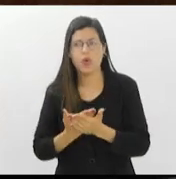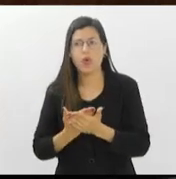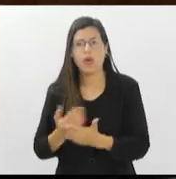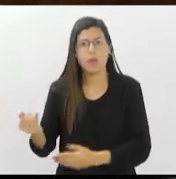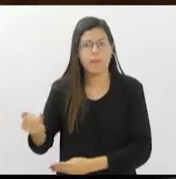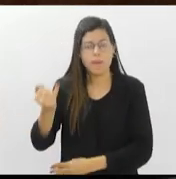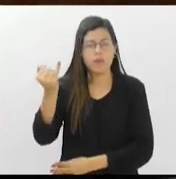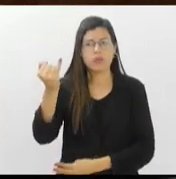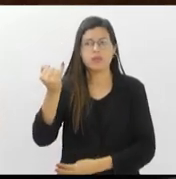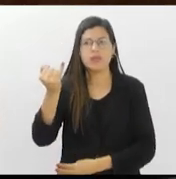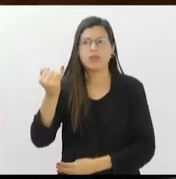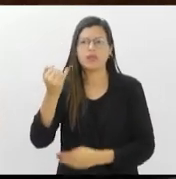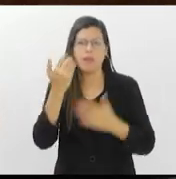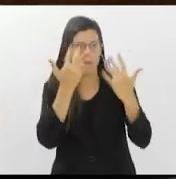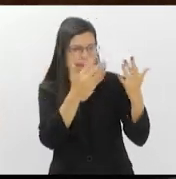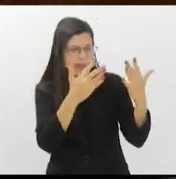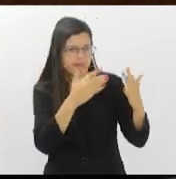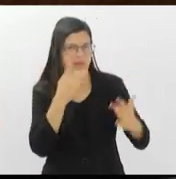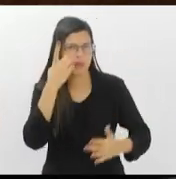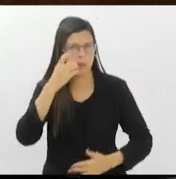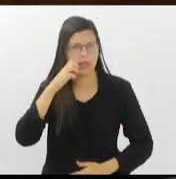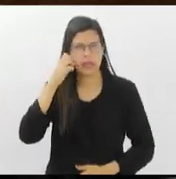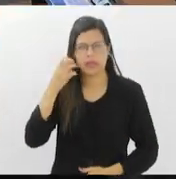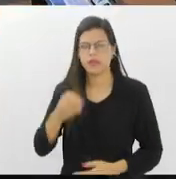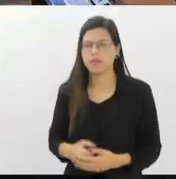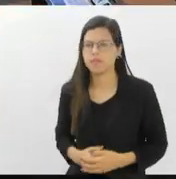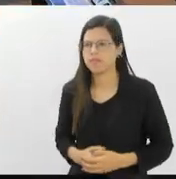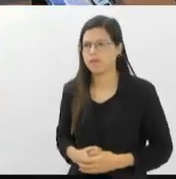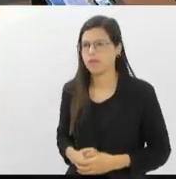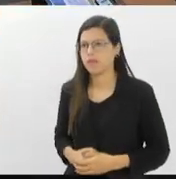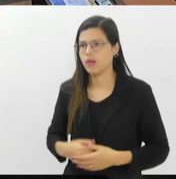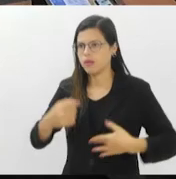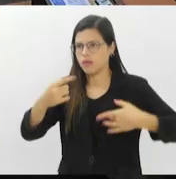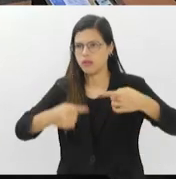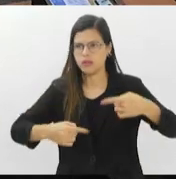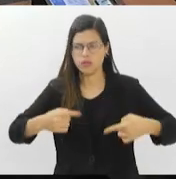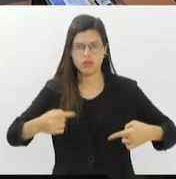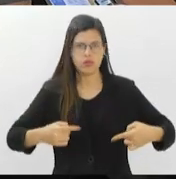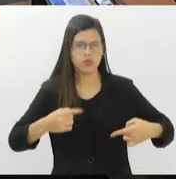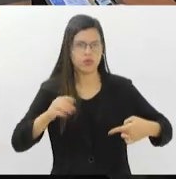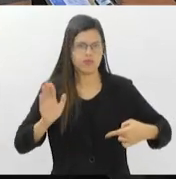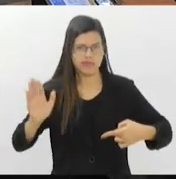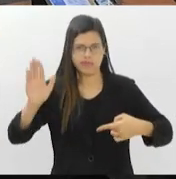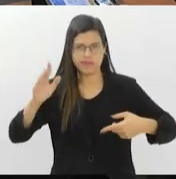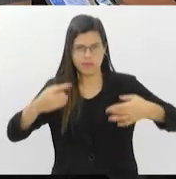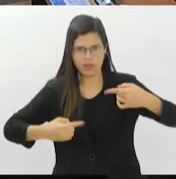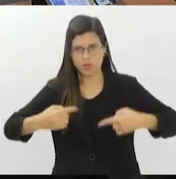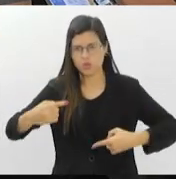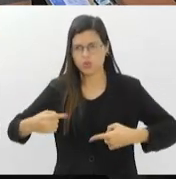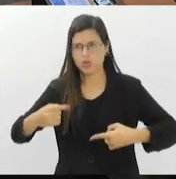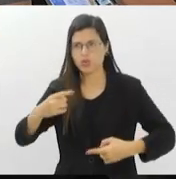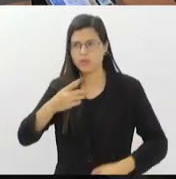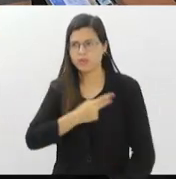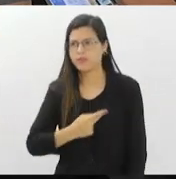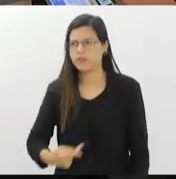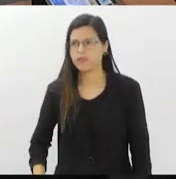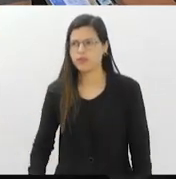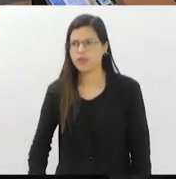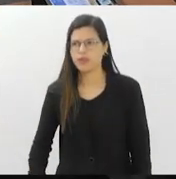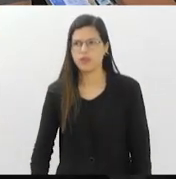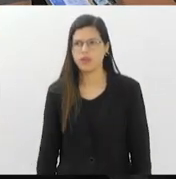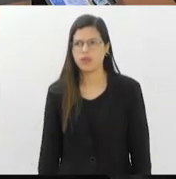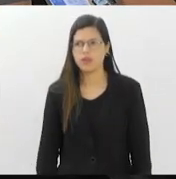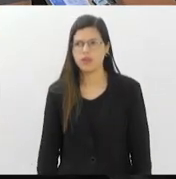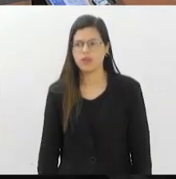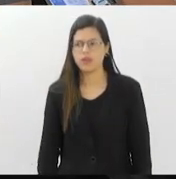uma vez, está de parabéns. Obrigada. Para discutir, presidente. Tá. Pois não, deputada Érica.